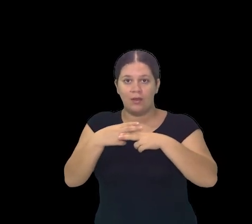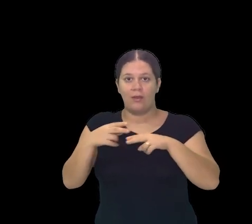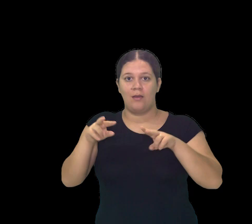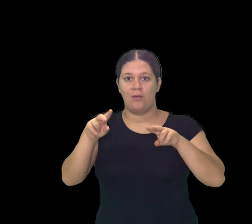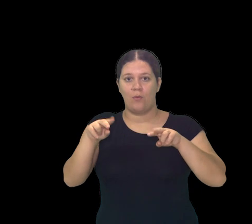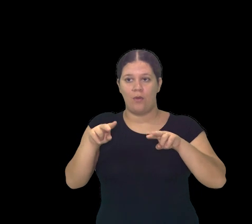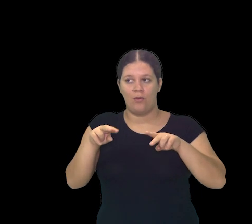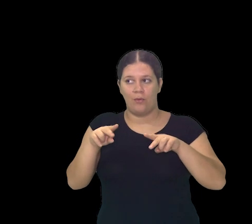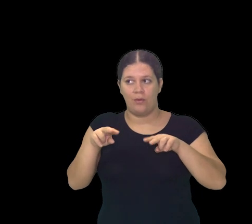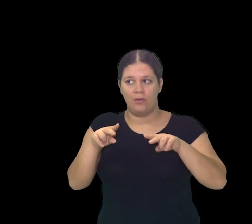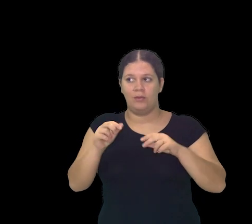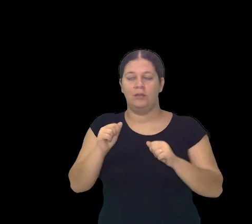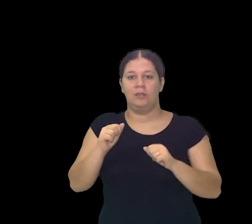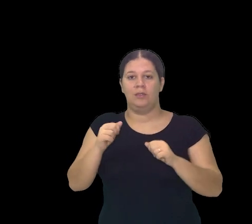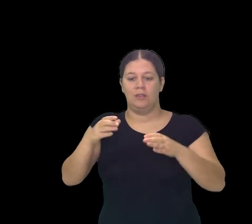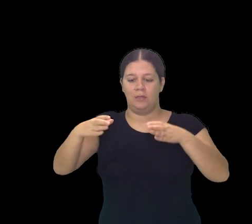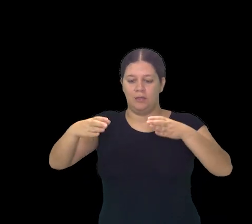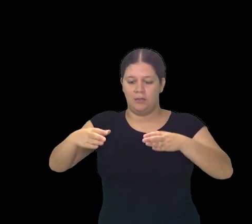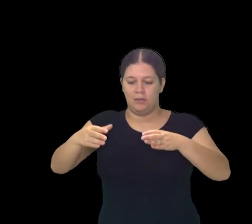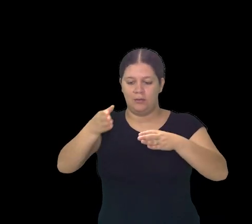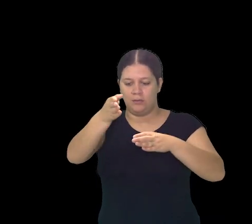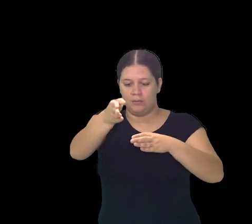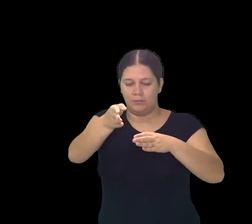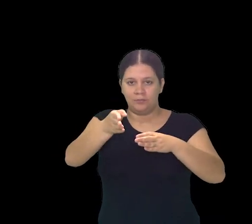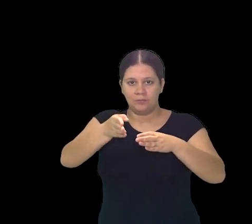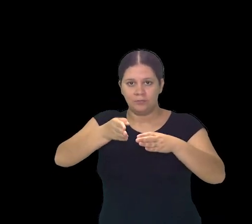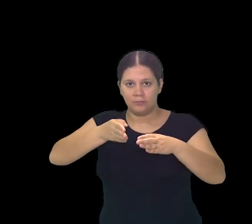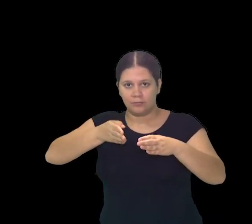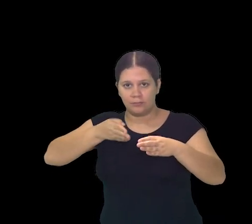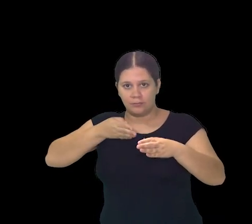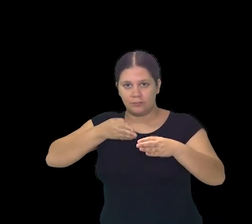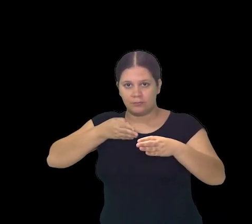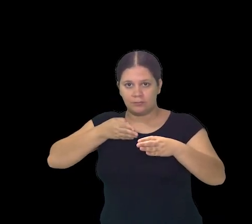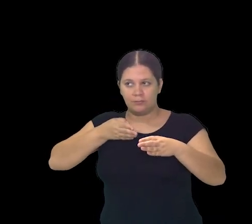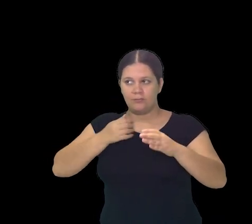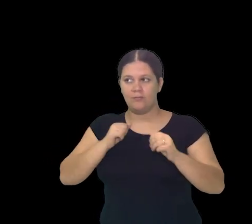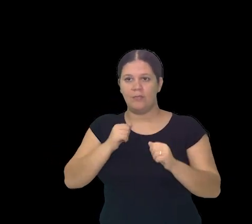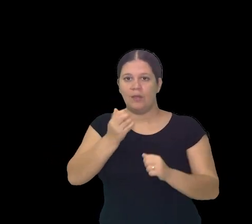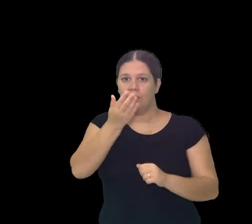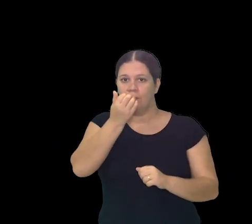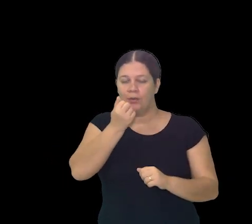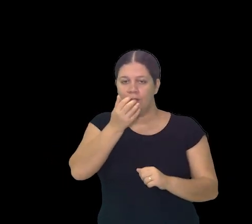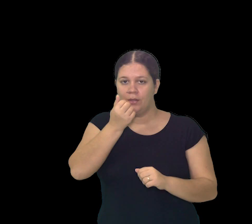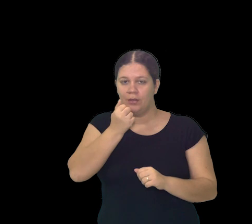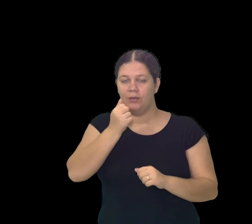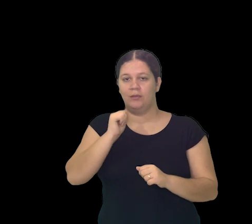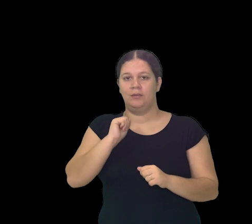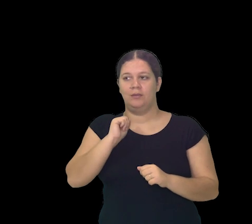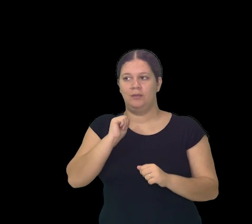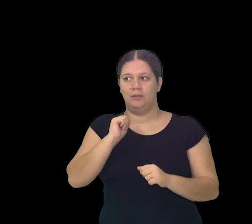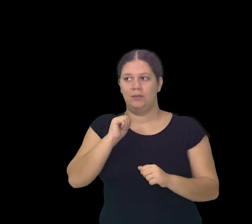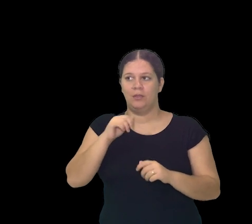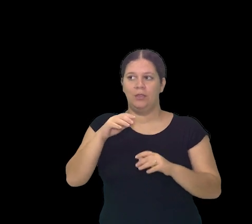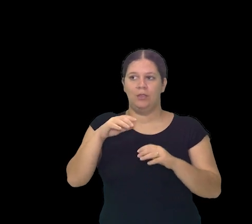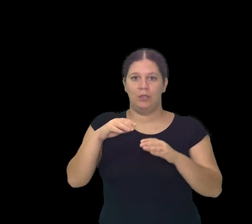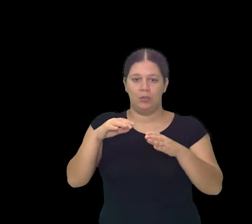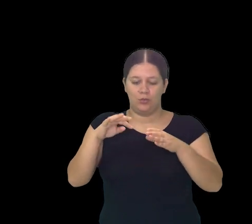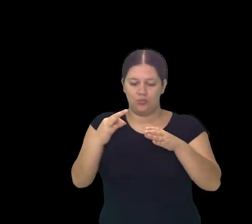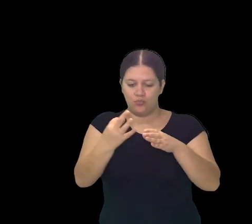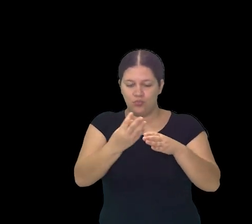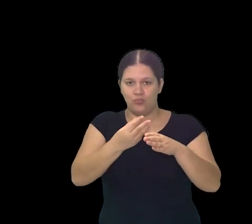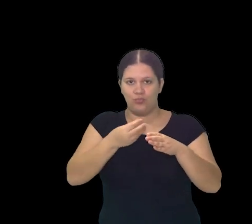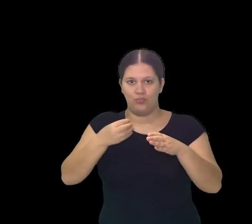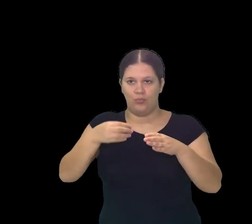aqui. Digamos que comi um desses 2 pedaços. Então, digamos que comi